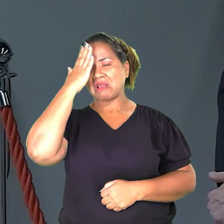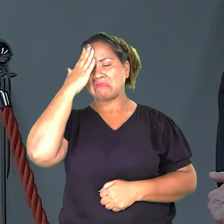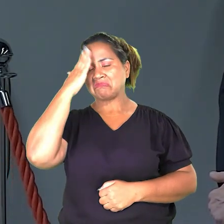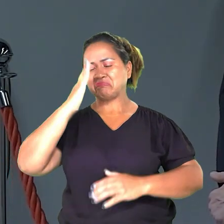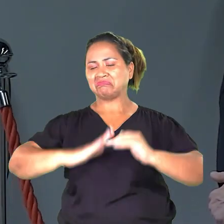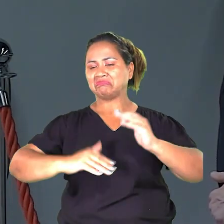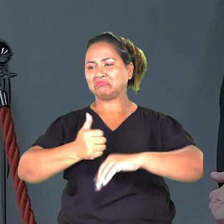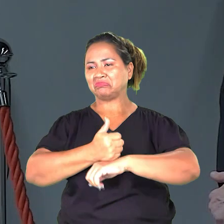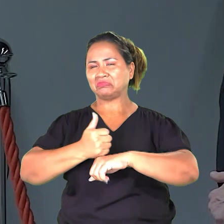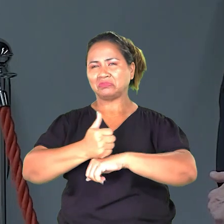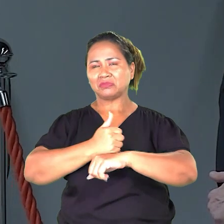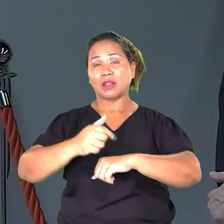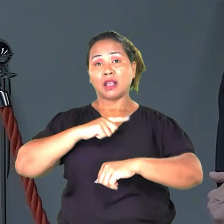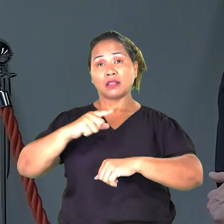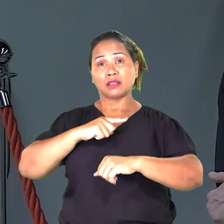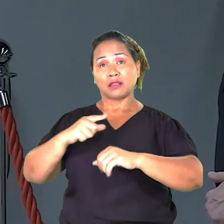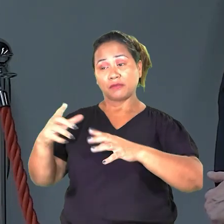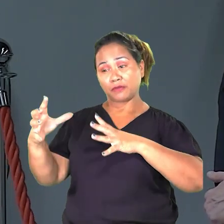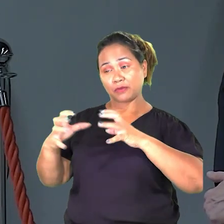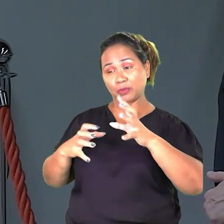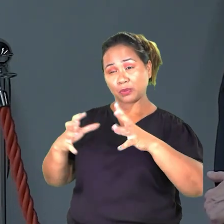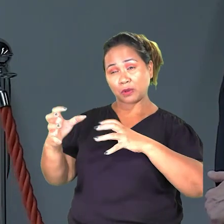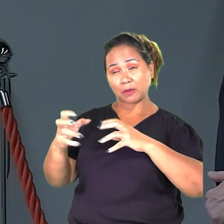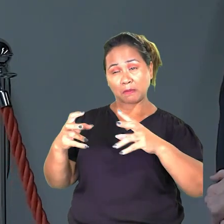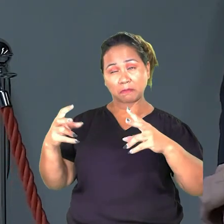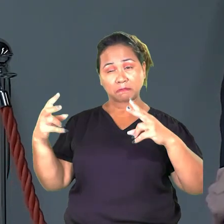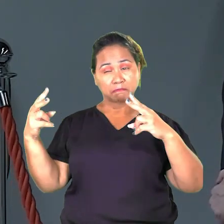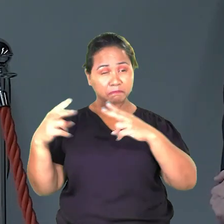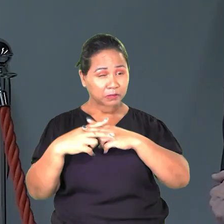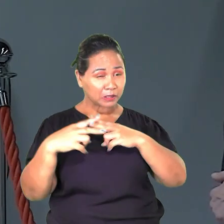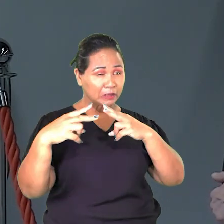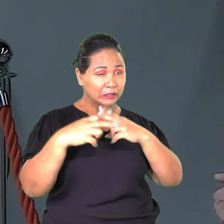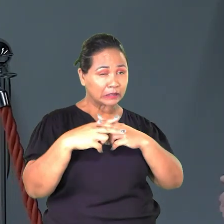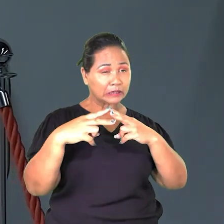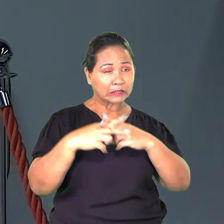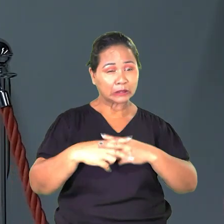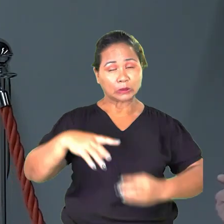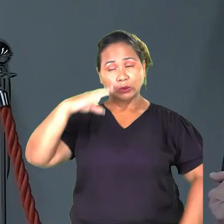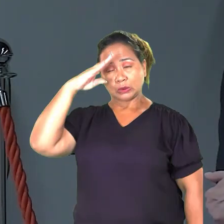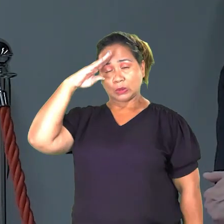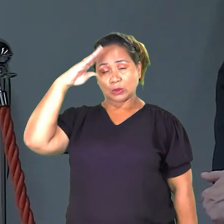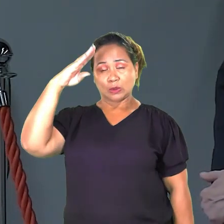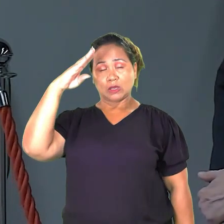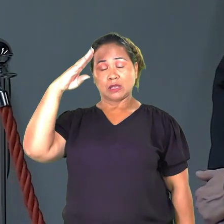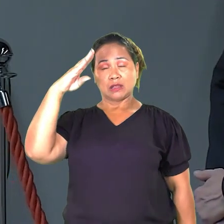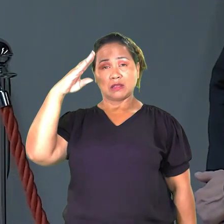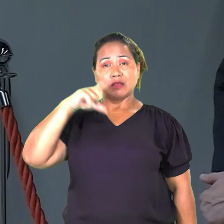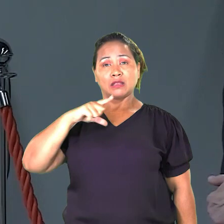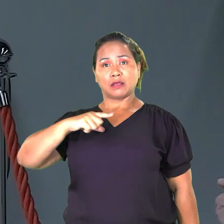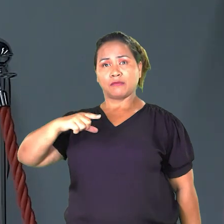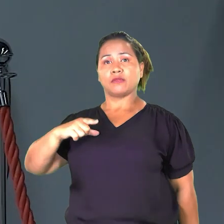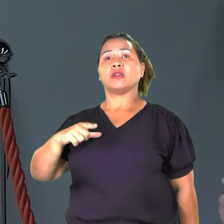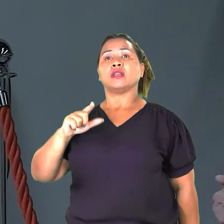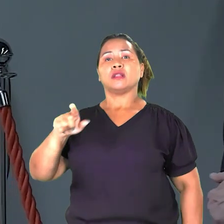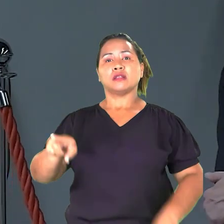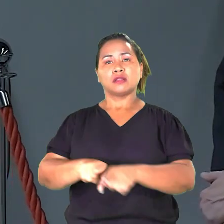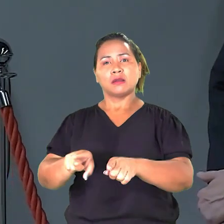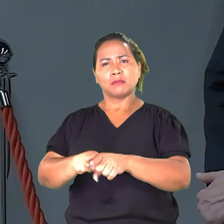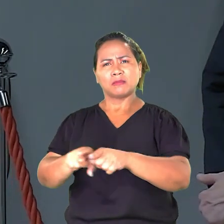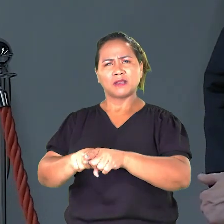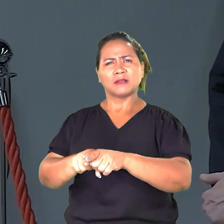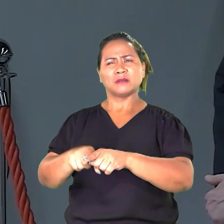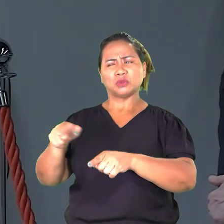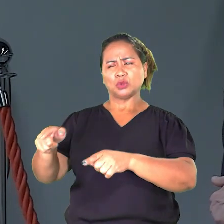Ladeira, lendário nome da radiofonia brasileira, o combate entre os soldados constitucionalistas e o